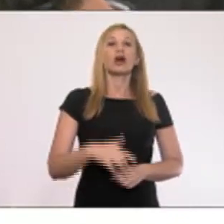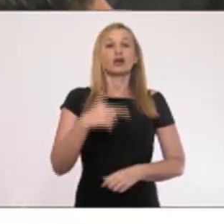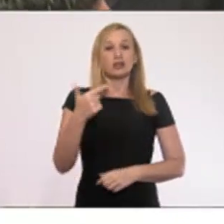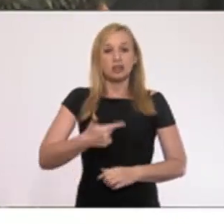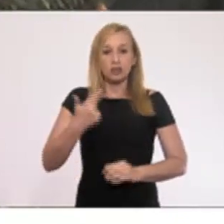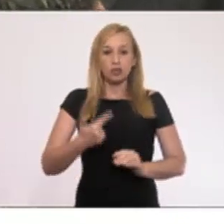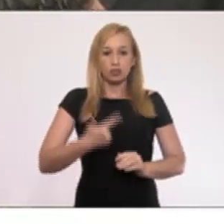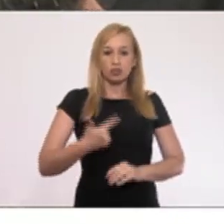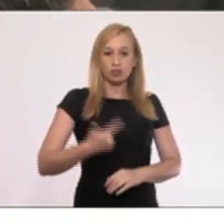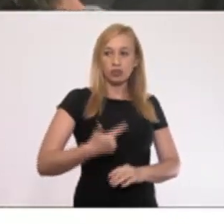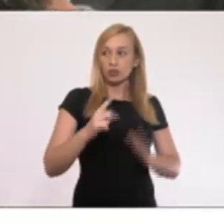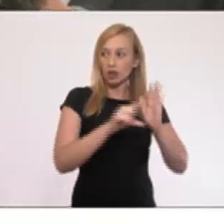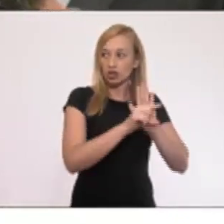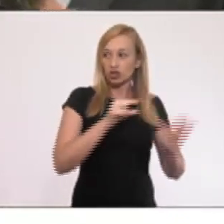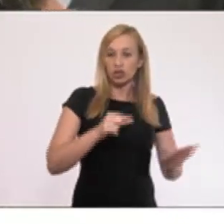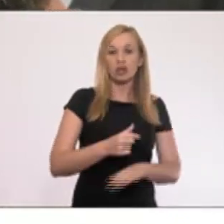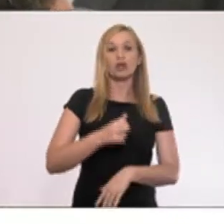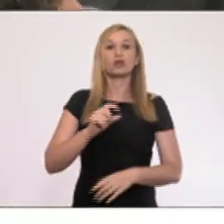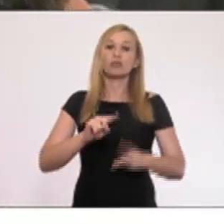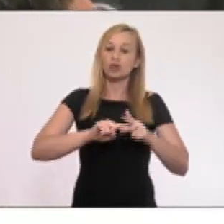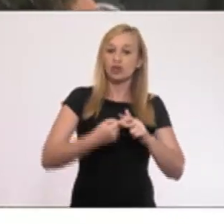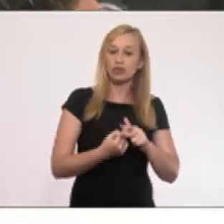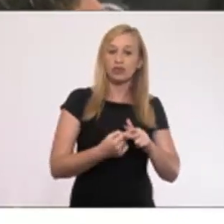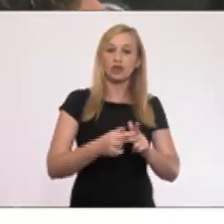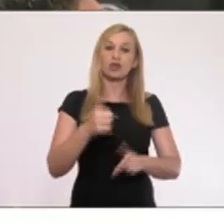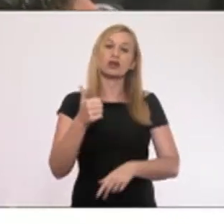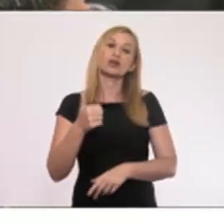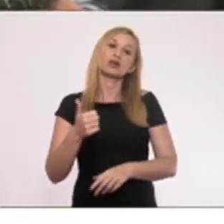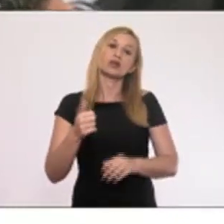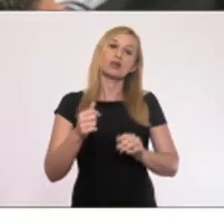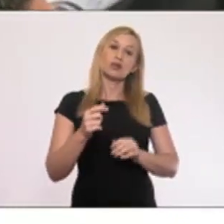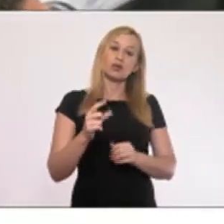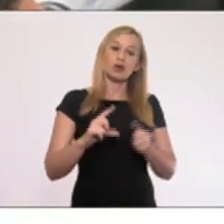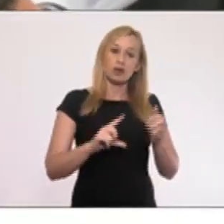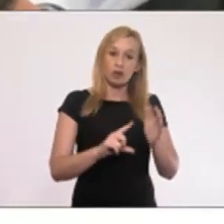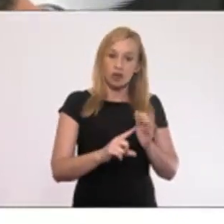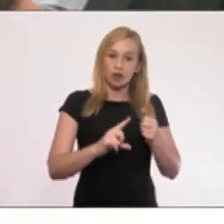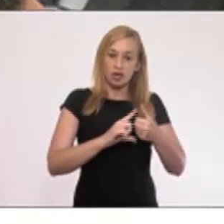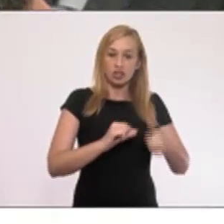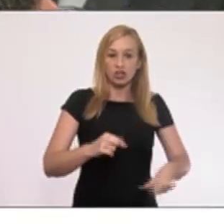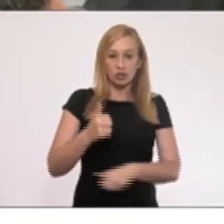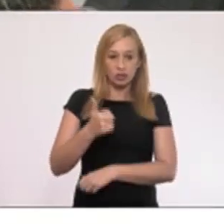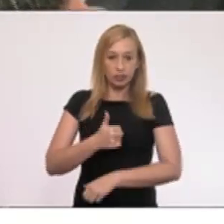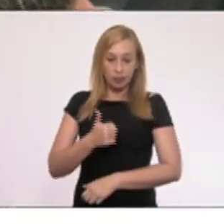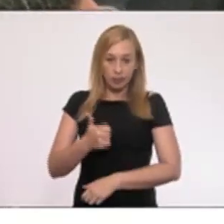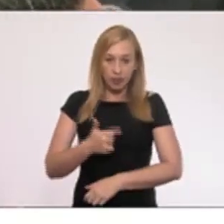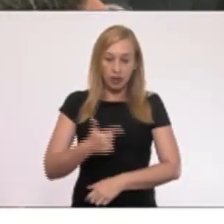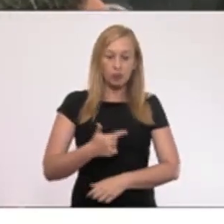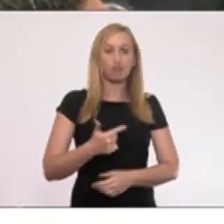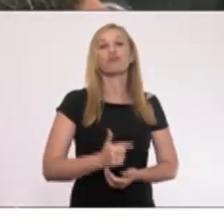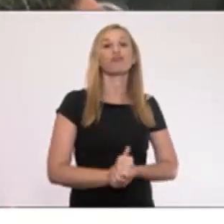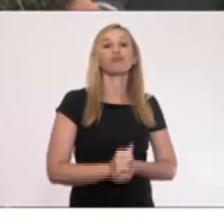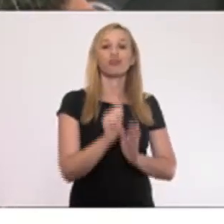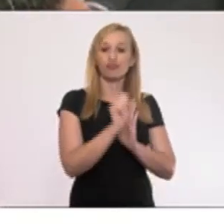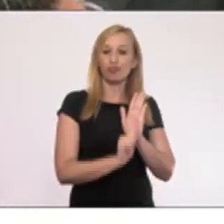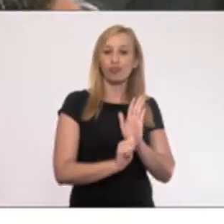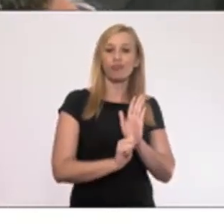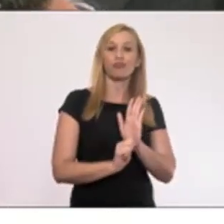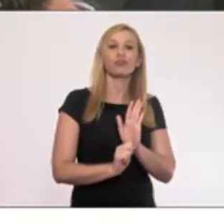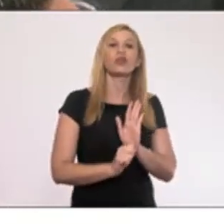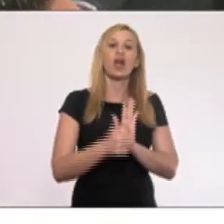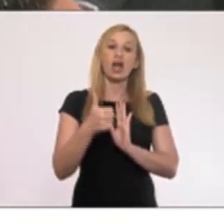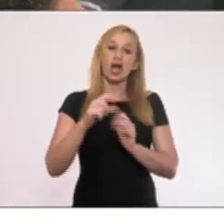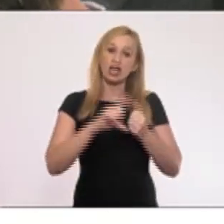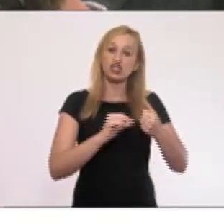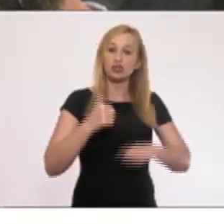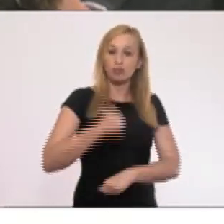modifica-se o artigo 1º da lei 8070, 17 de agosto de 2018, que passa a vigorar com a seguinte redação. Artigo